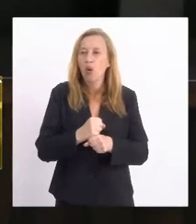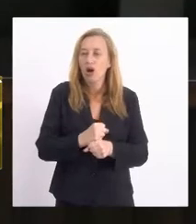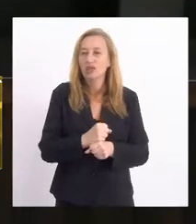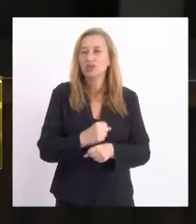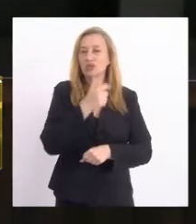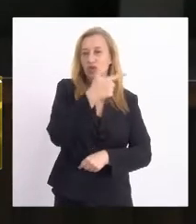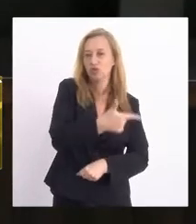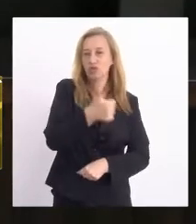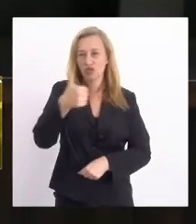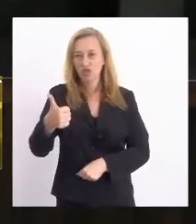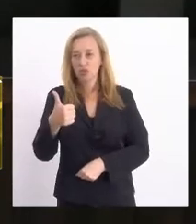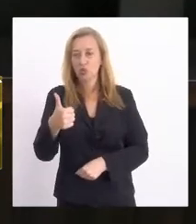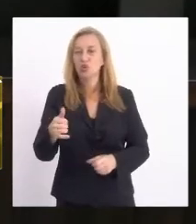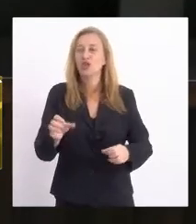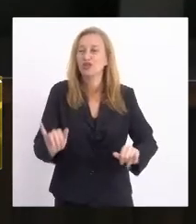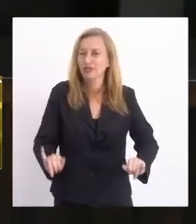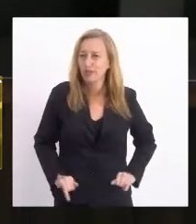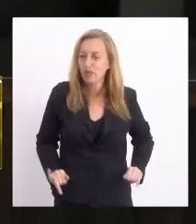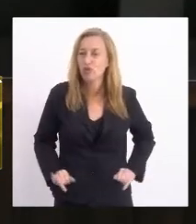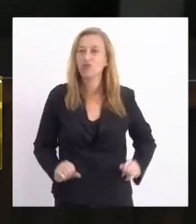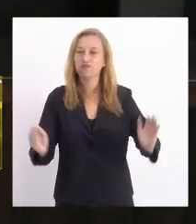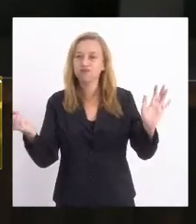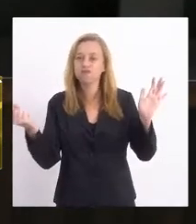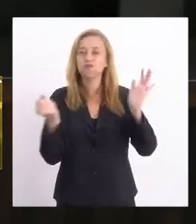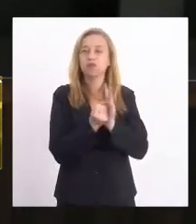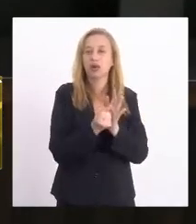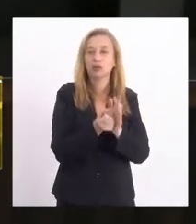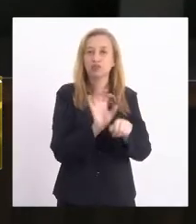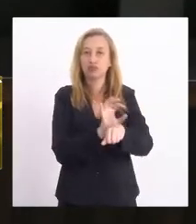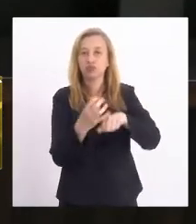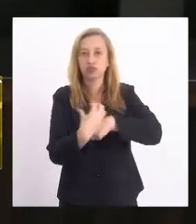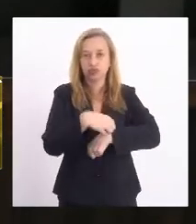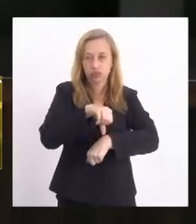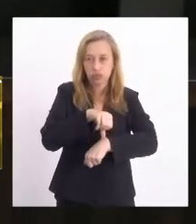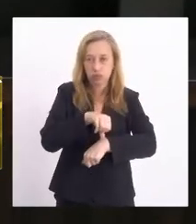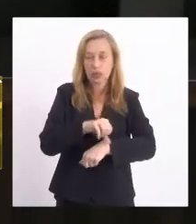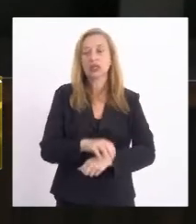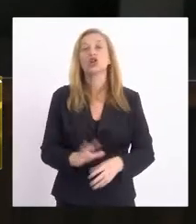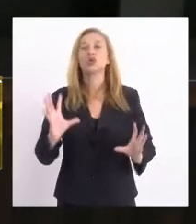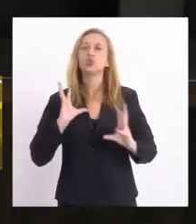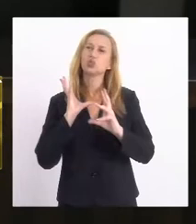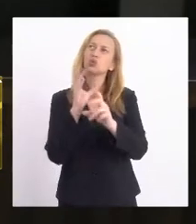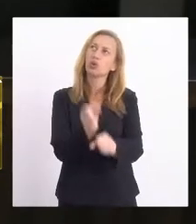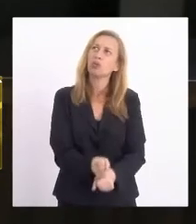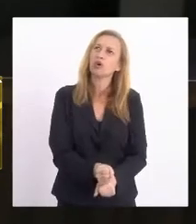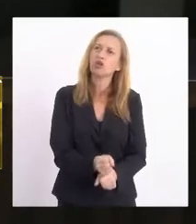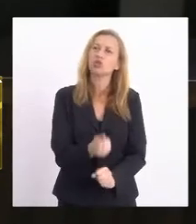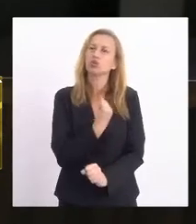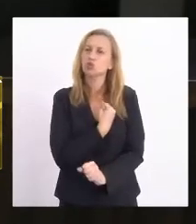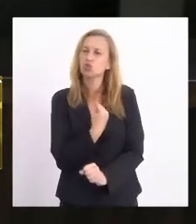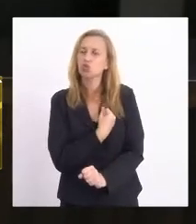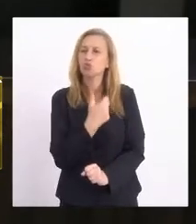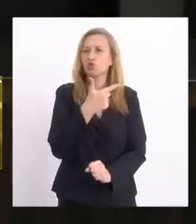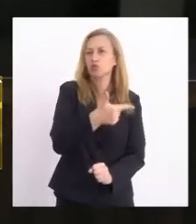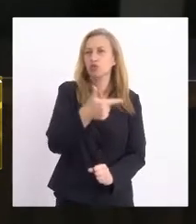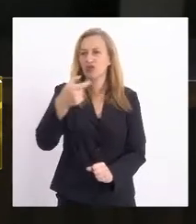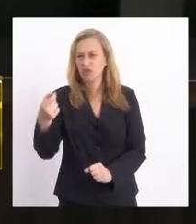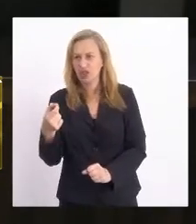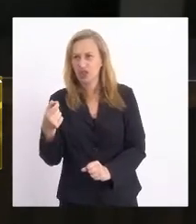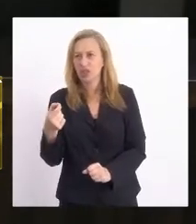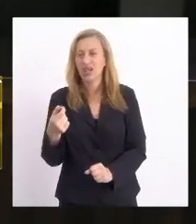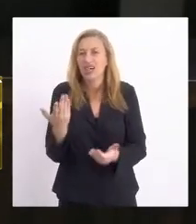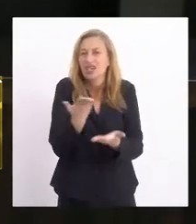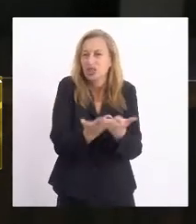2021 sofreu com os impactos da cor 2019 somando aos números de 2020